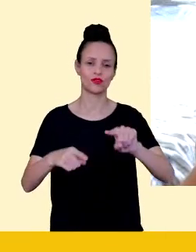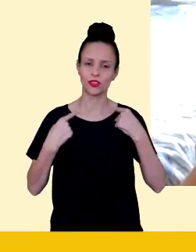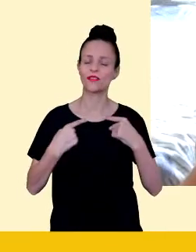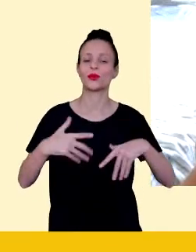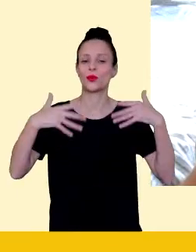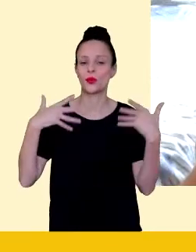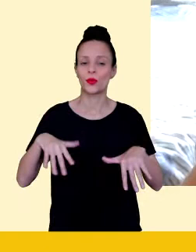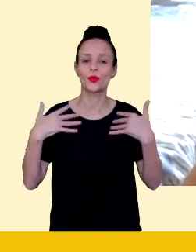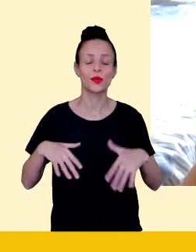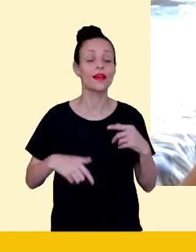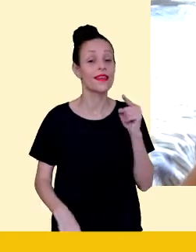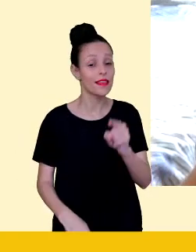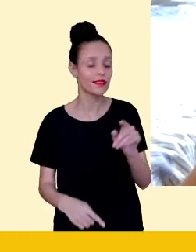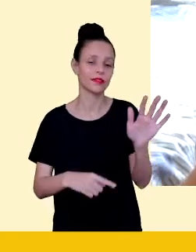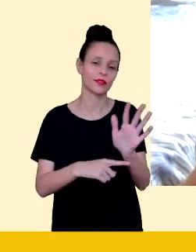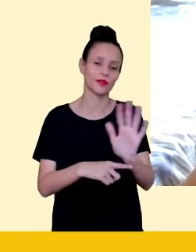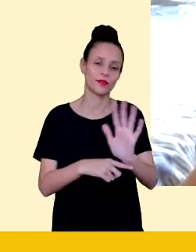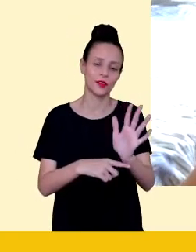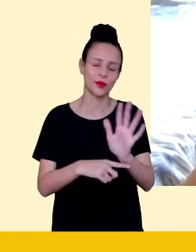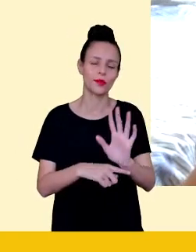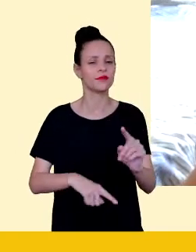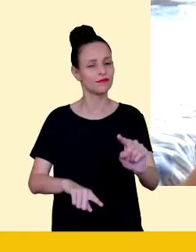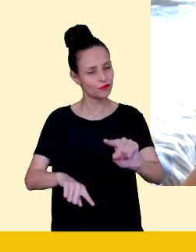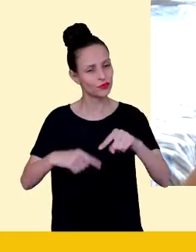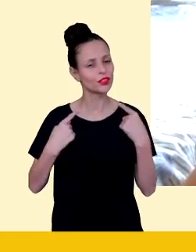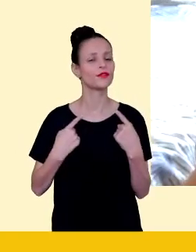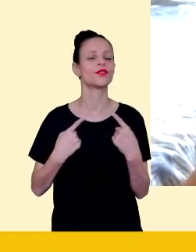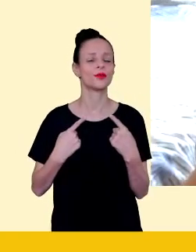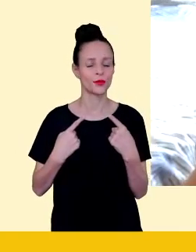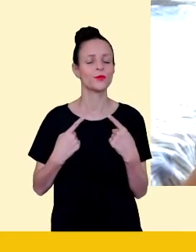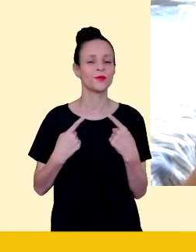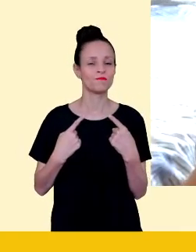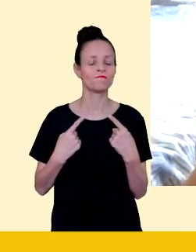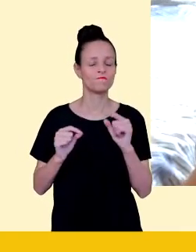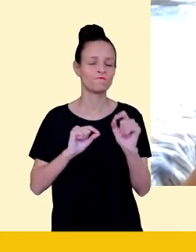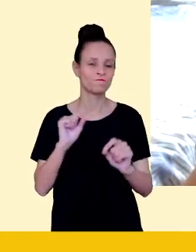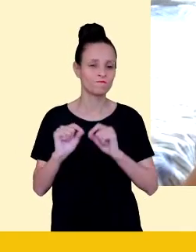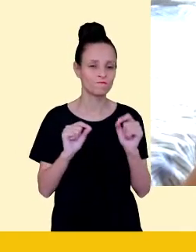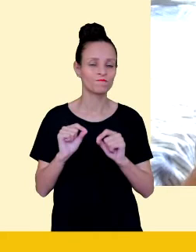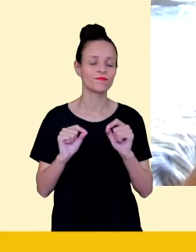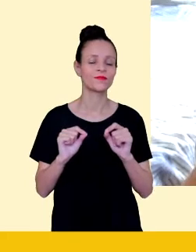E aí foi um desafio muito grande. Eu acho que assim, esse filme tem um desafio